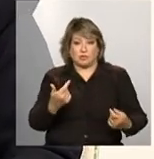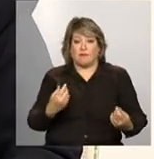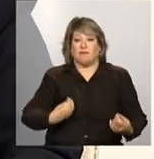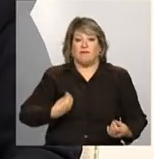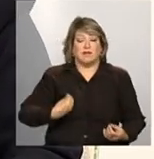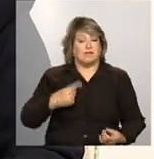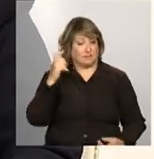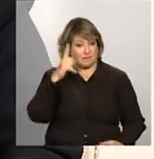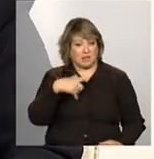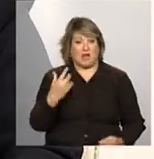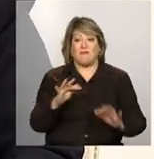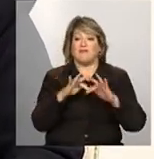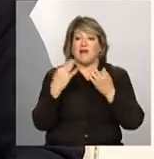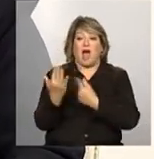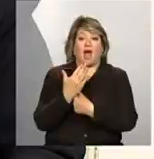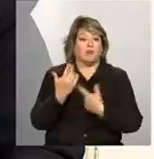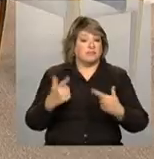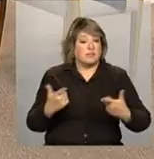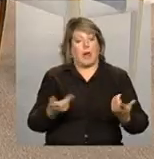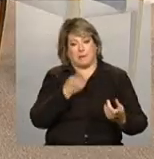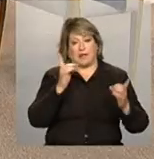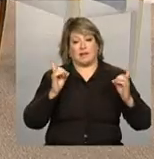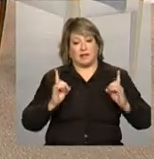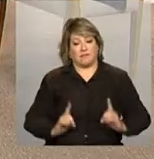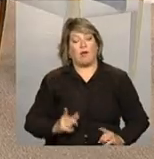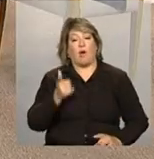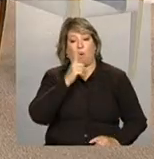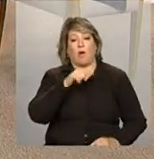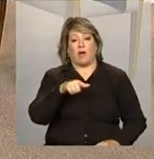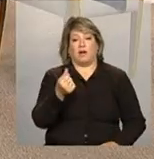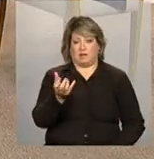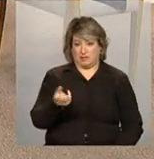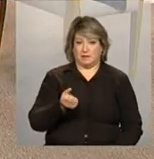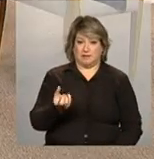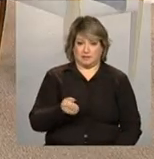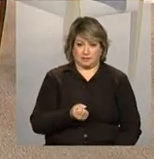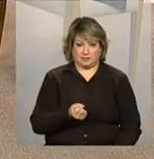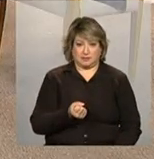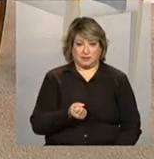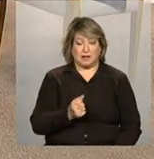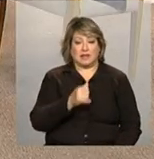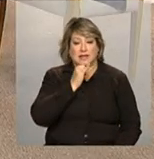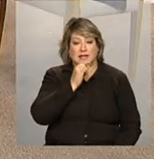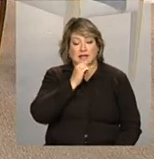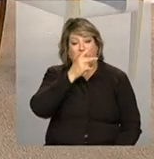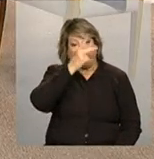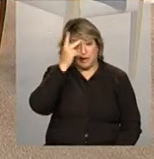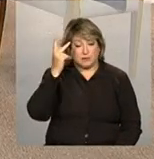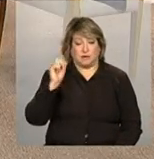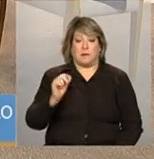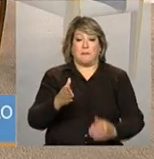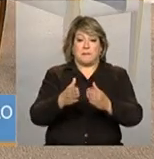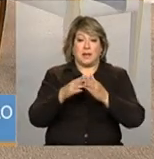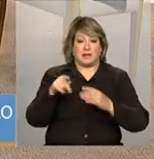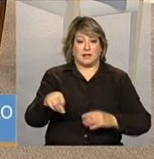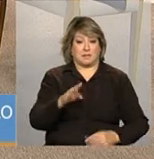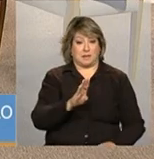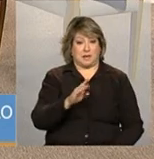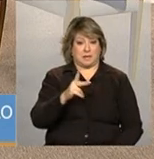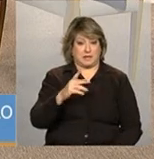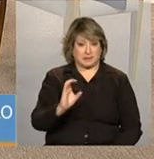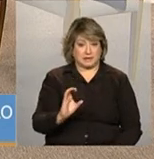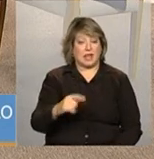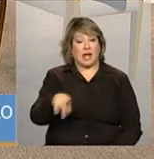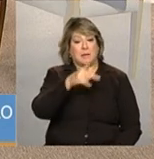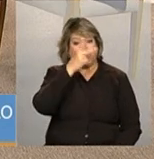pela sua família. Você então, pode me dar um exemplo, por exemplo? Então, pessoas que requerem o BPC são pessoas que